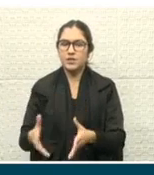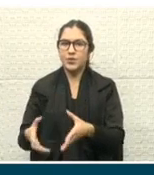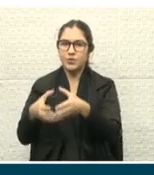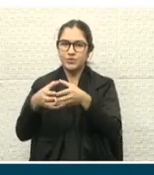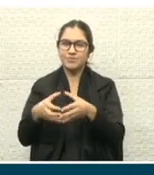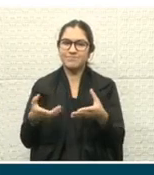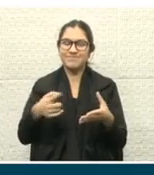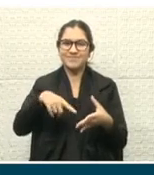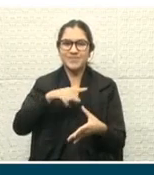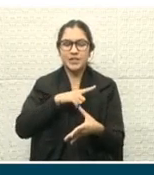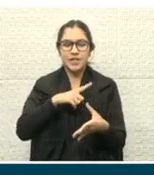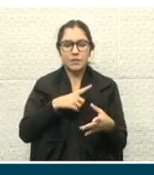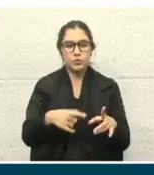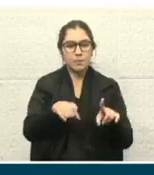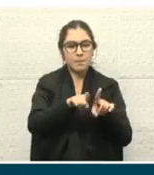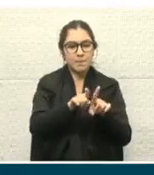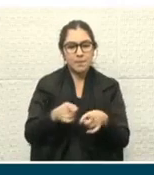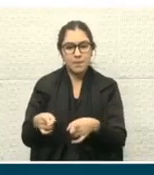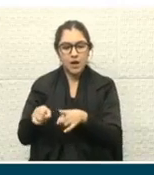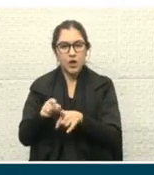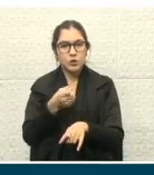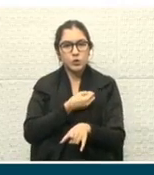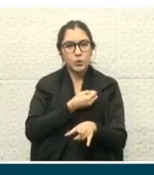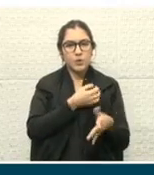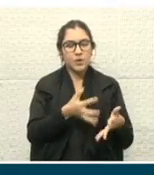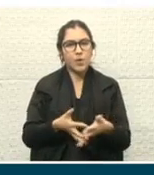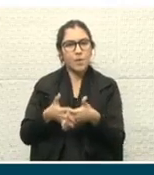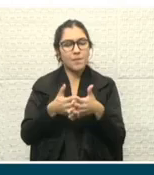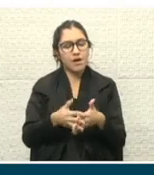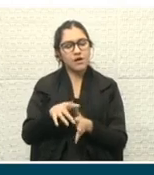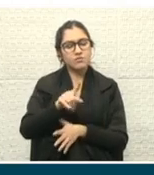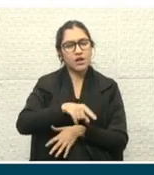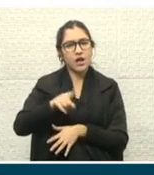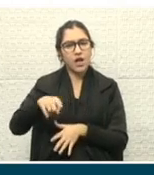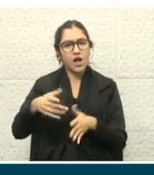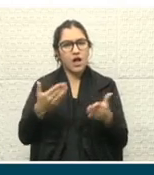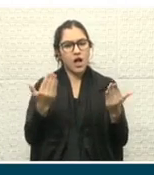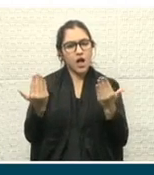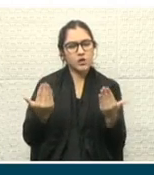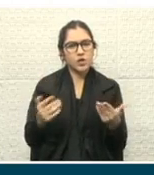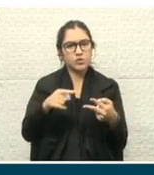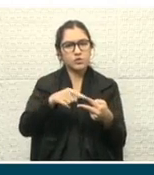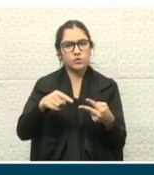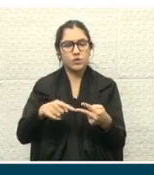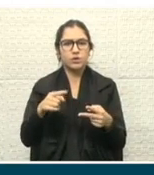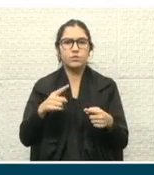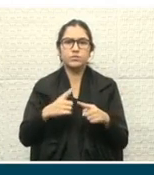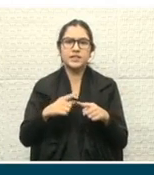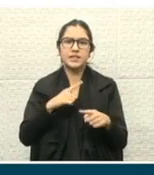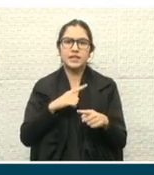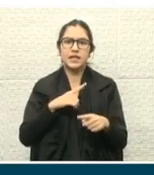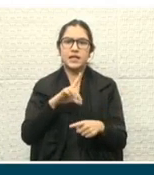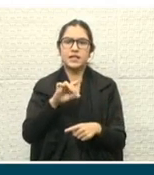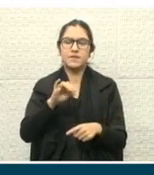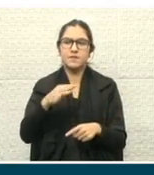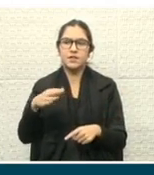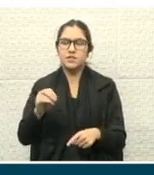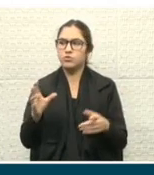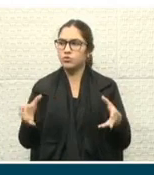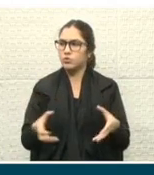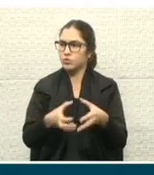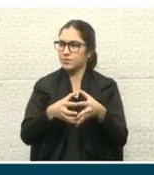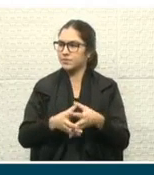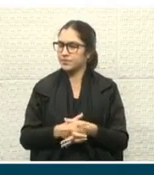conjugadas. Então, nós temos pares de números complexos, que são um associado ao outro por meio dessa definição de